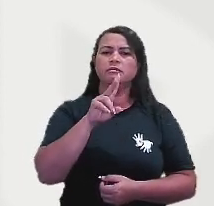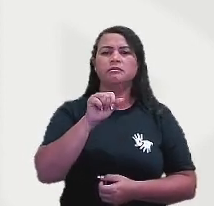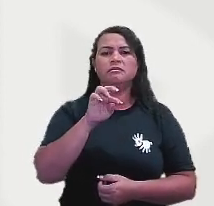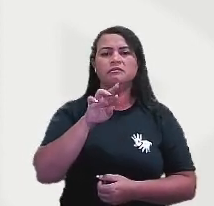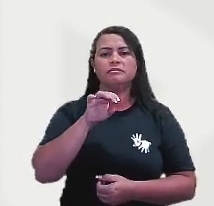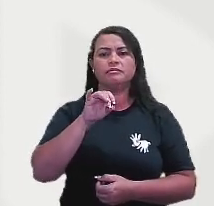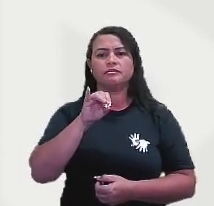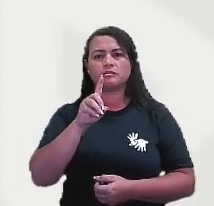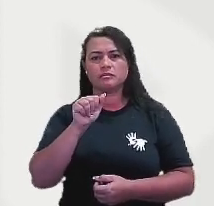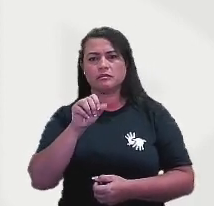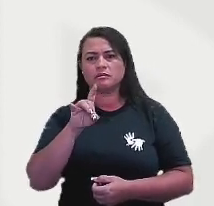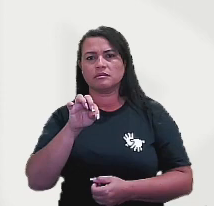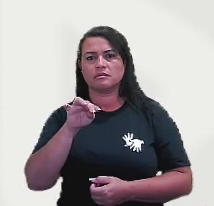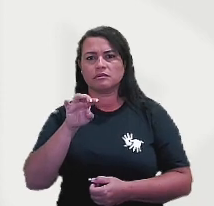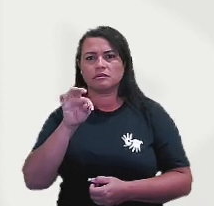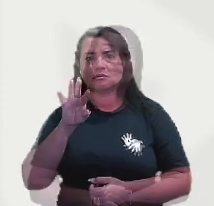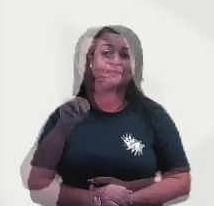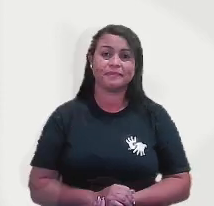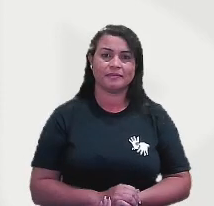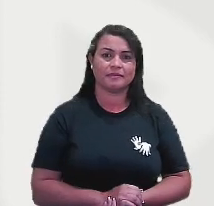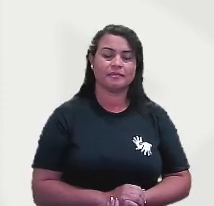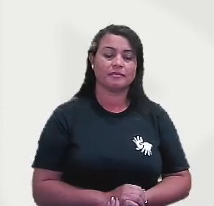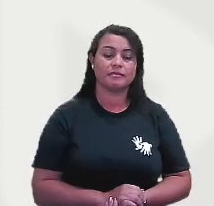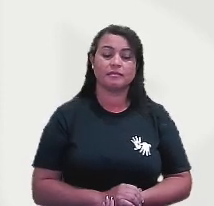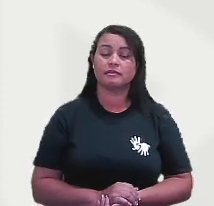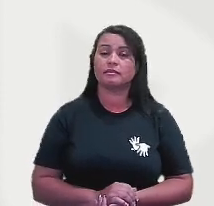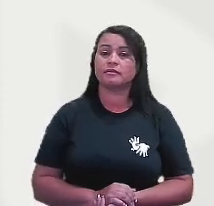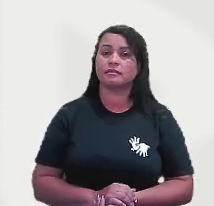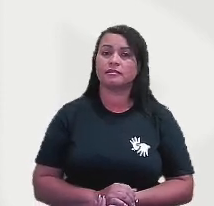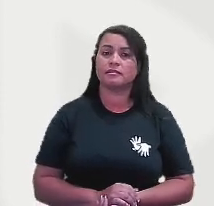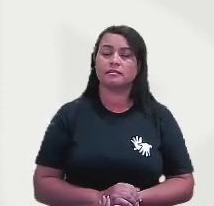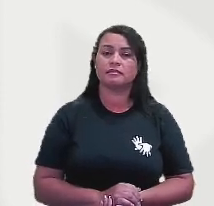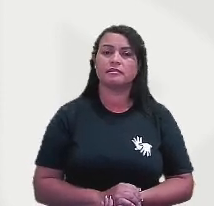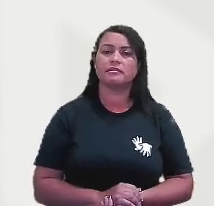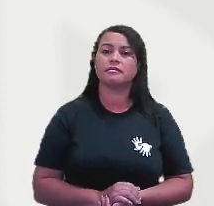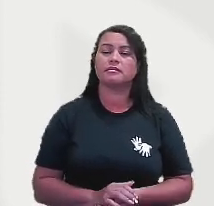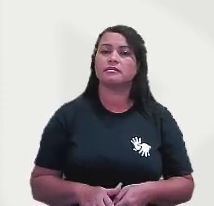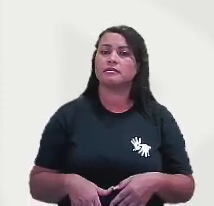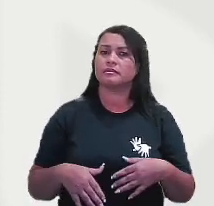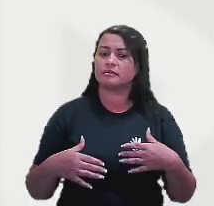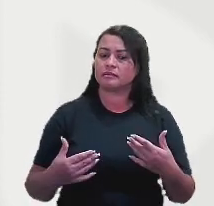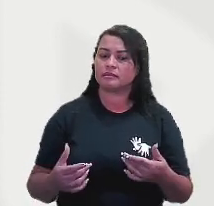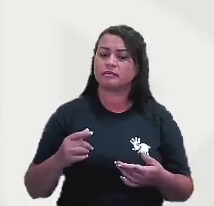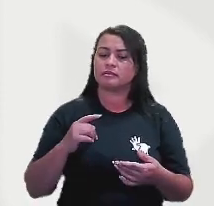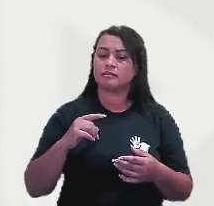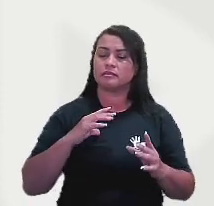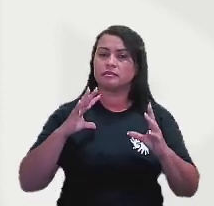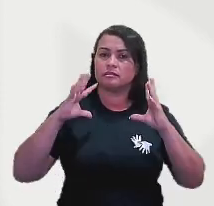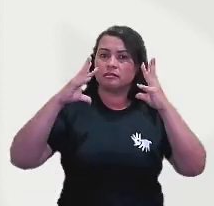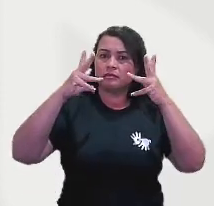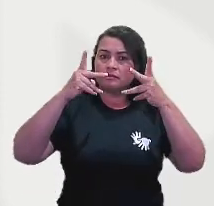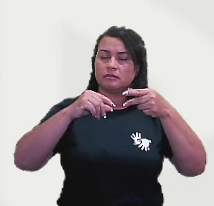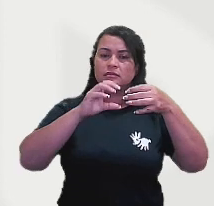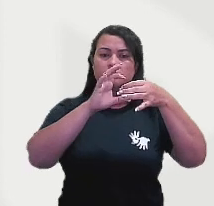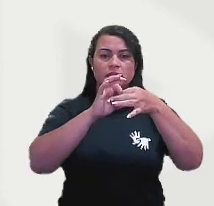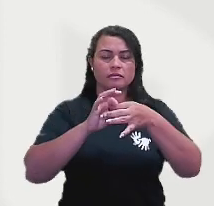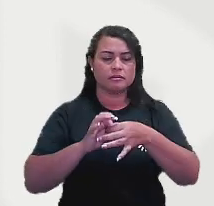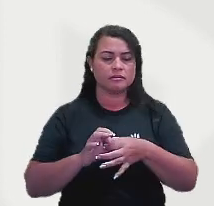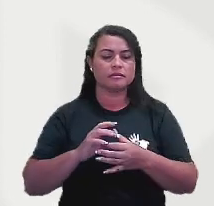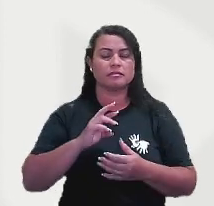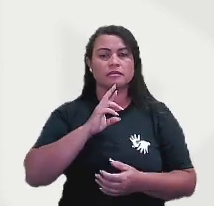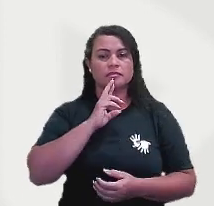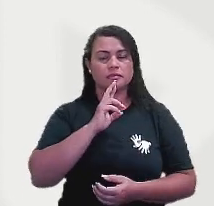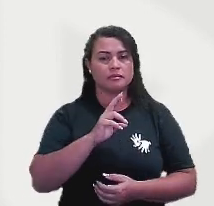Vitória de Santo Antão. Beleza? Então, diante de todo o contexto que a gente viu, vamos agora resolver os